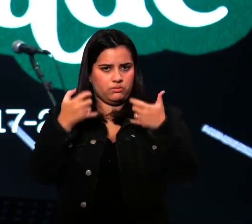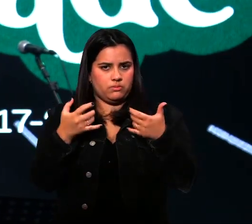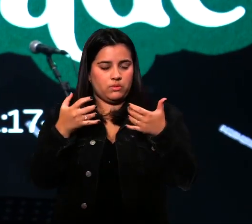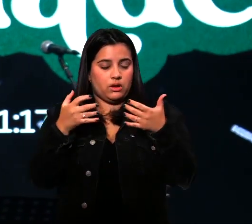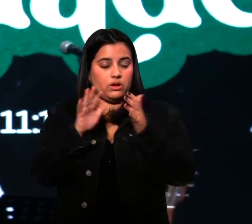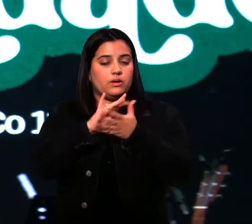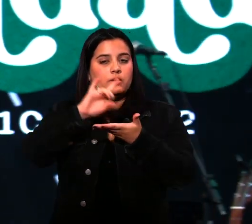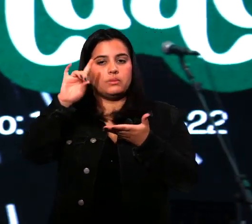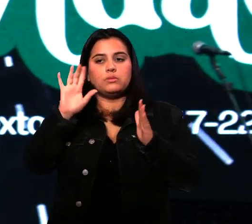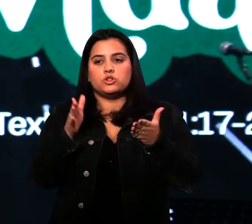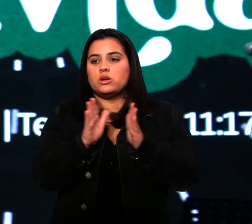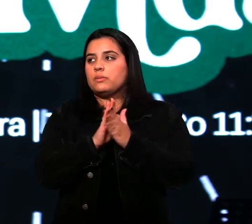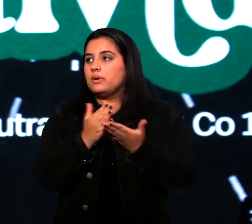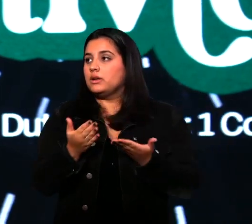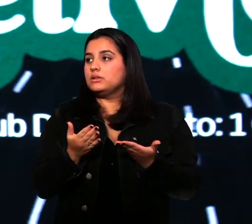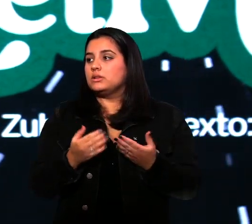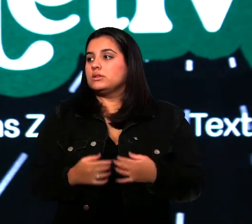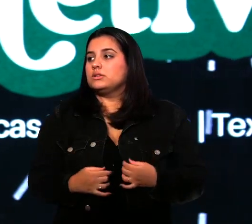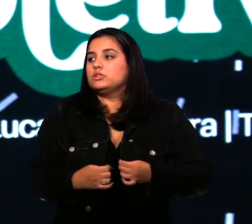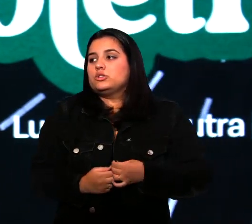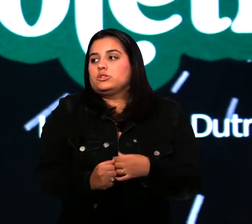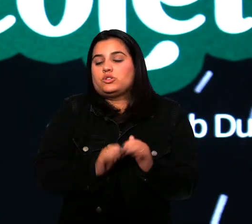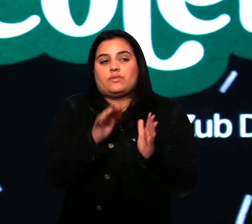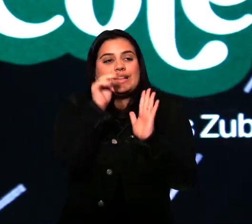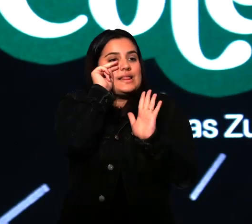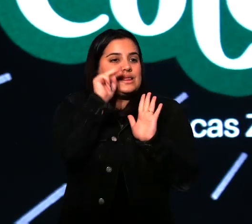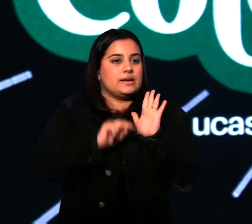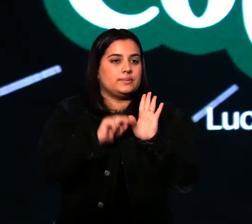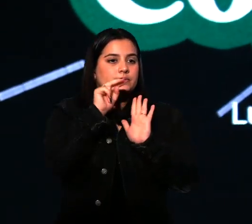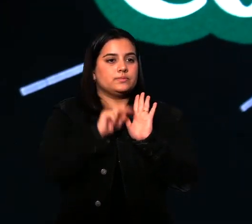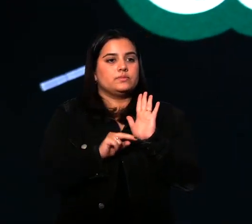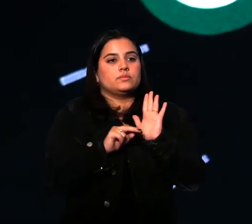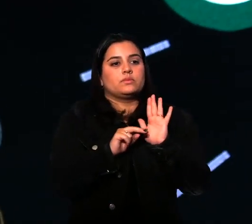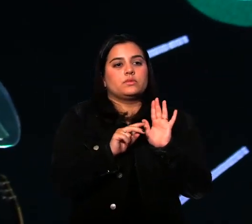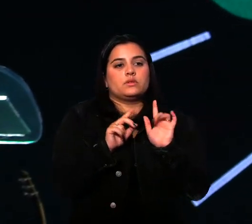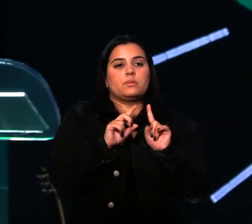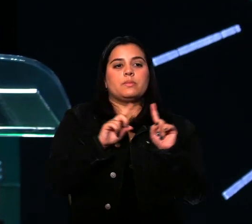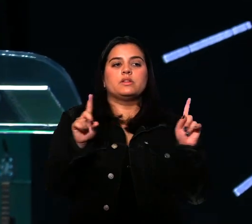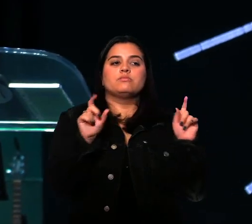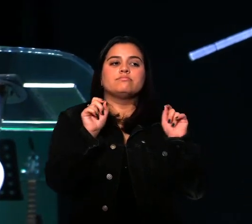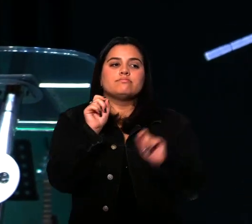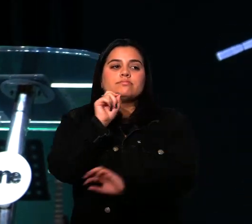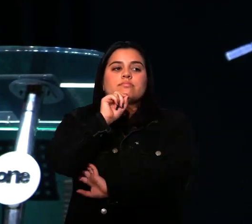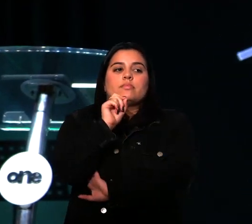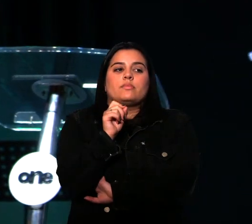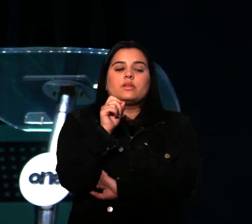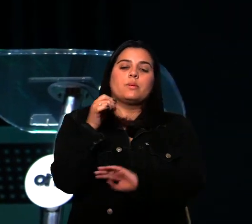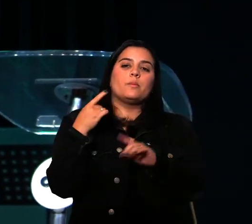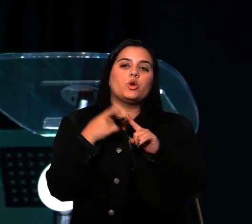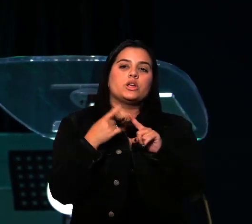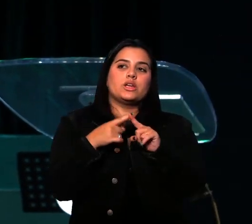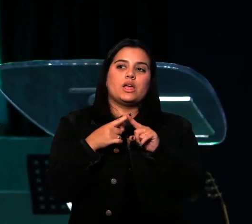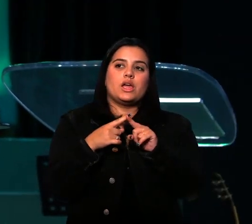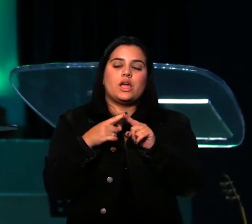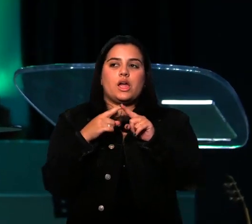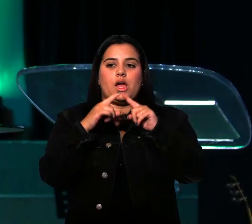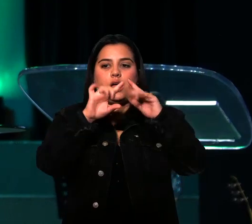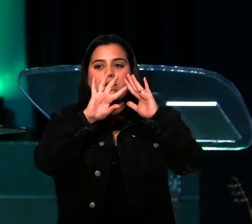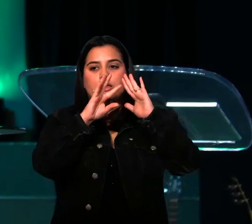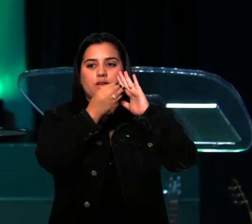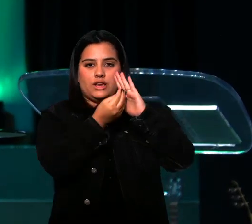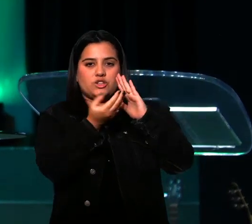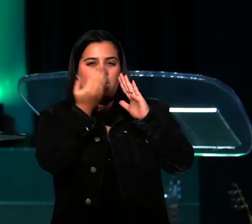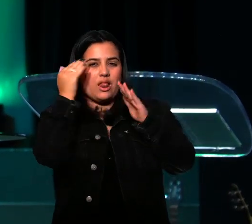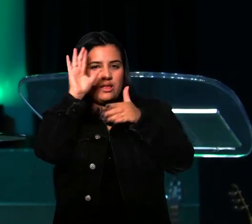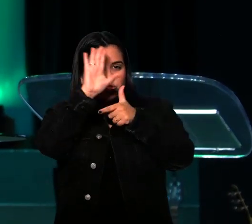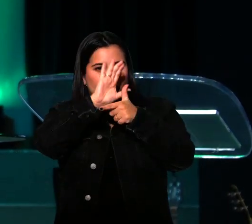A gente já vai começar a ler os versículos. Mas eu acho muito interessante porque a realidade da igreja de Corinto naquela época era exatamente essa